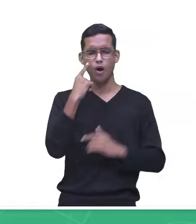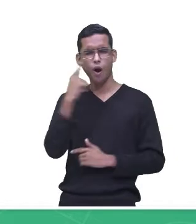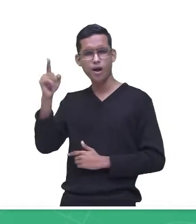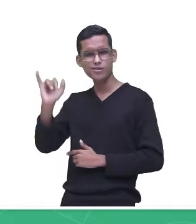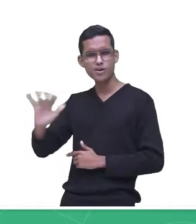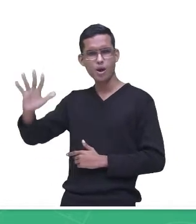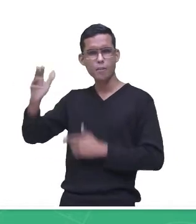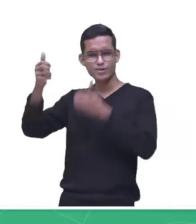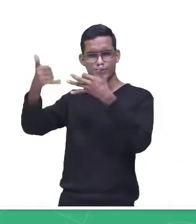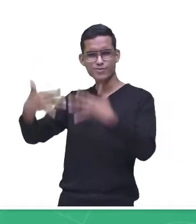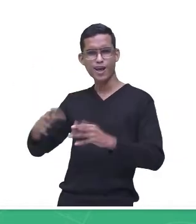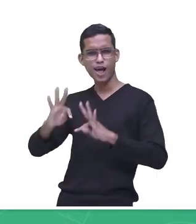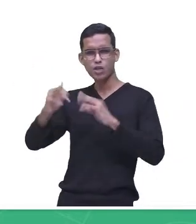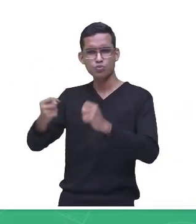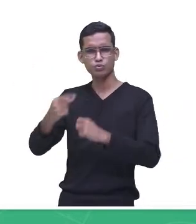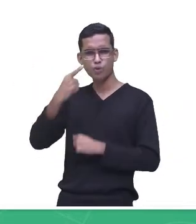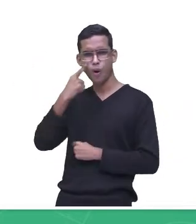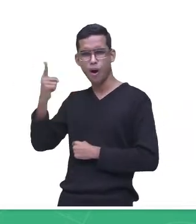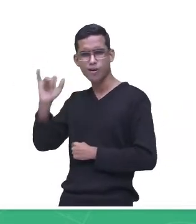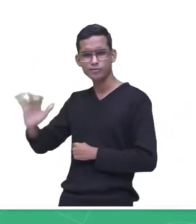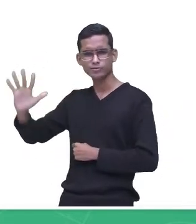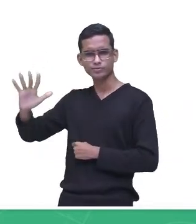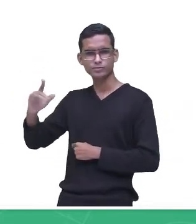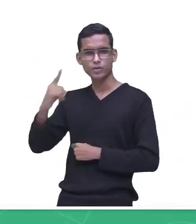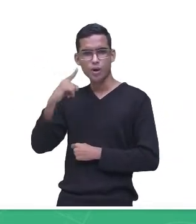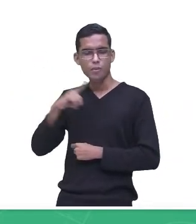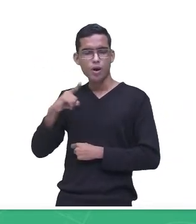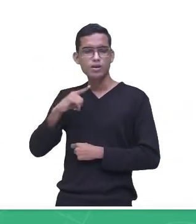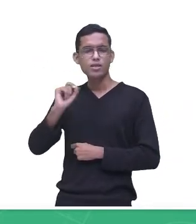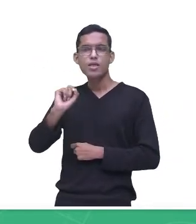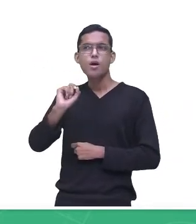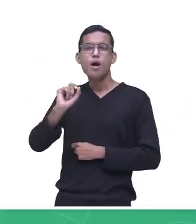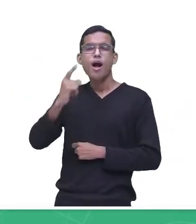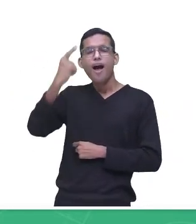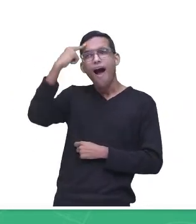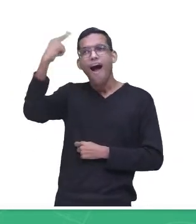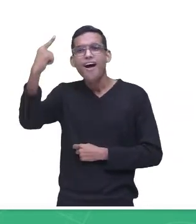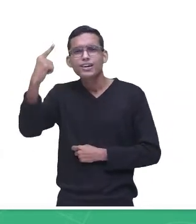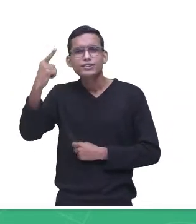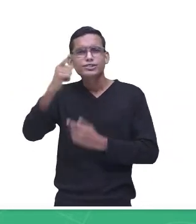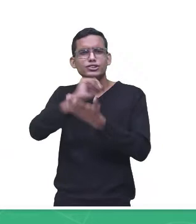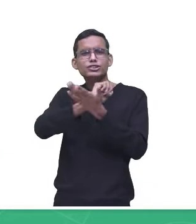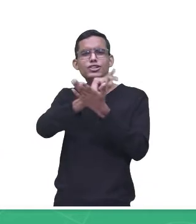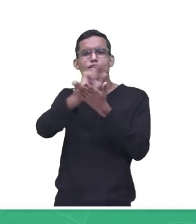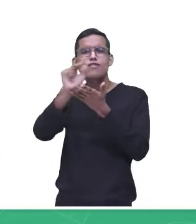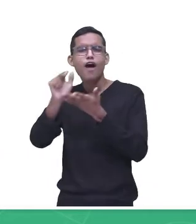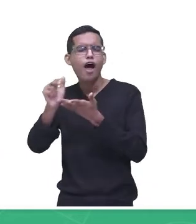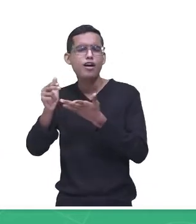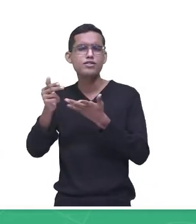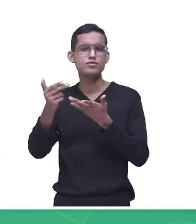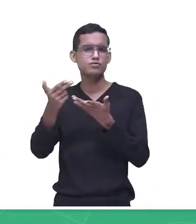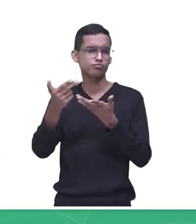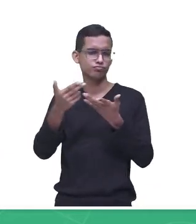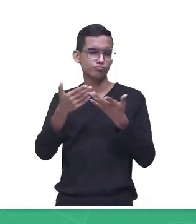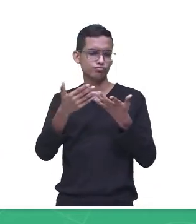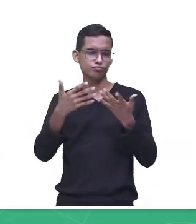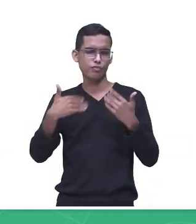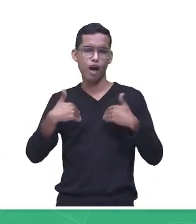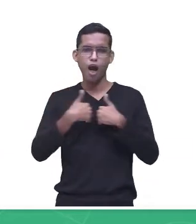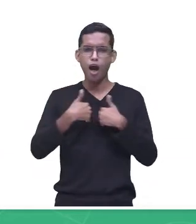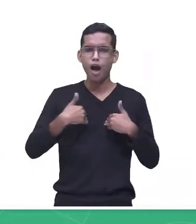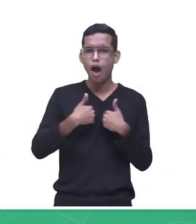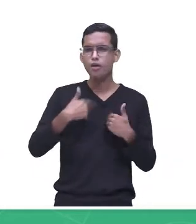tudo. Por que eu tenho ideia de vários animais diferentes aqui, ó? Isso aqui é um cavalo. Eu